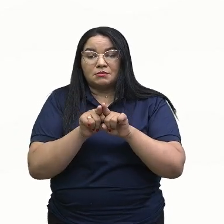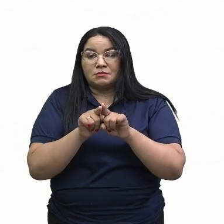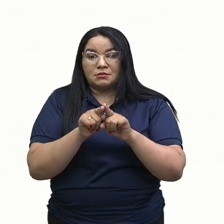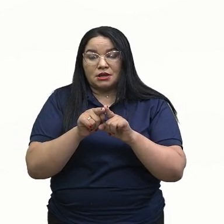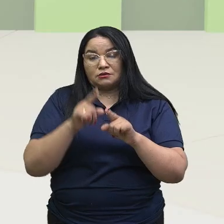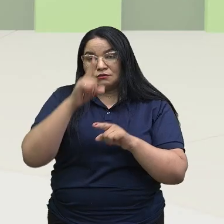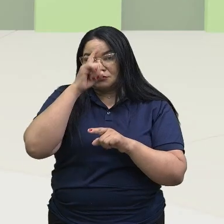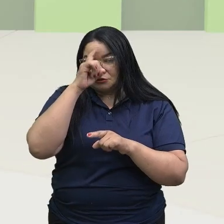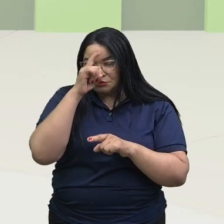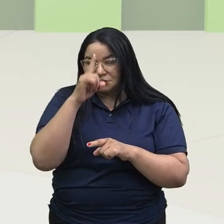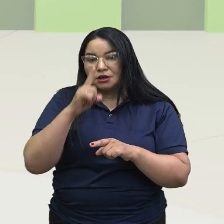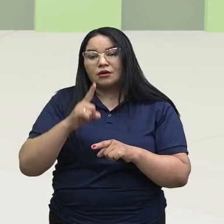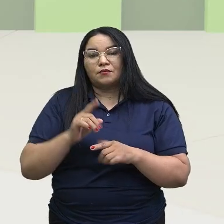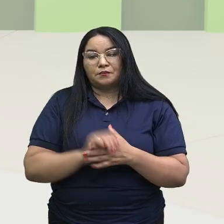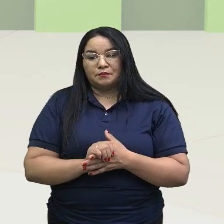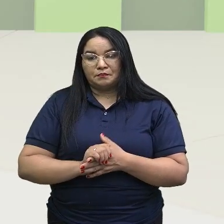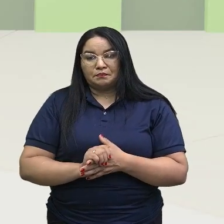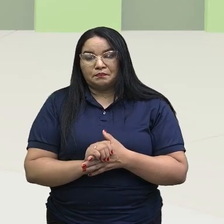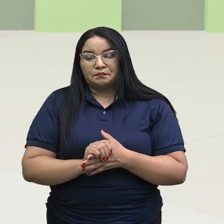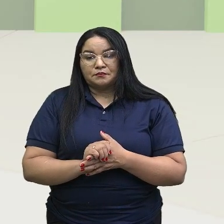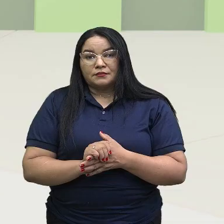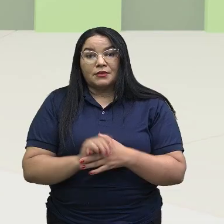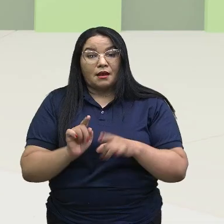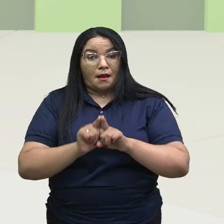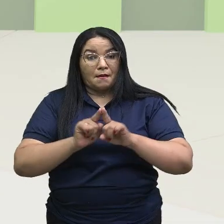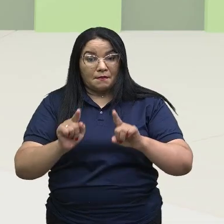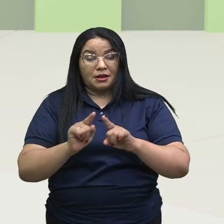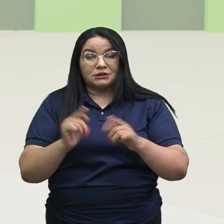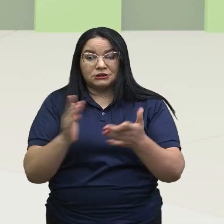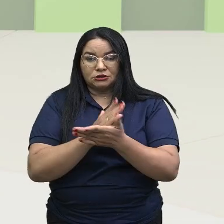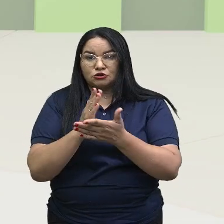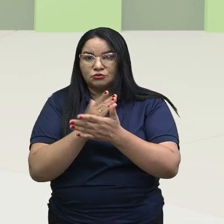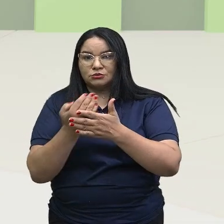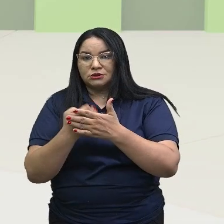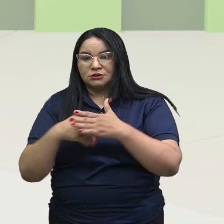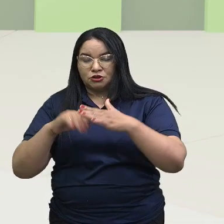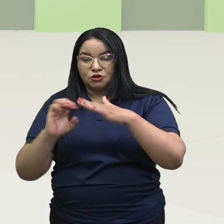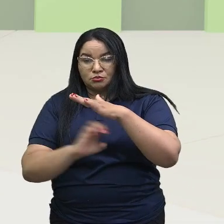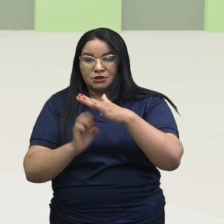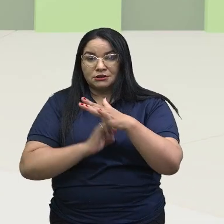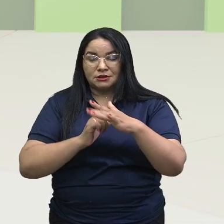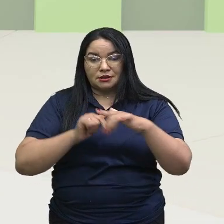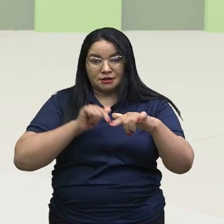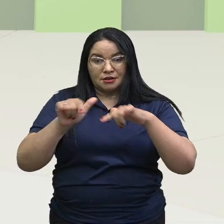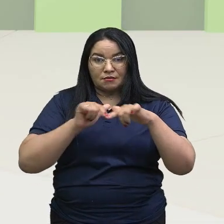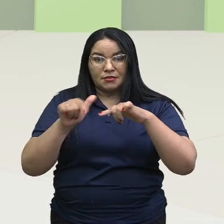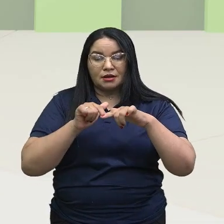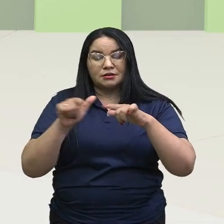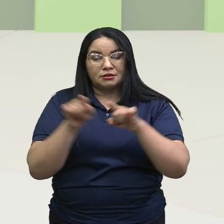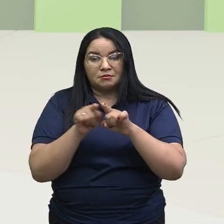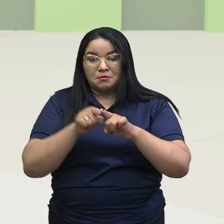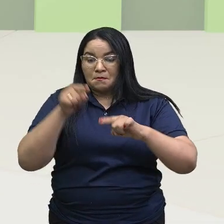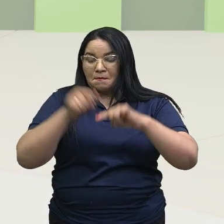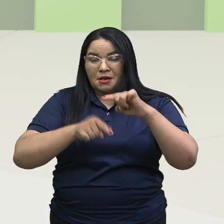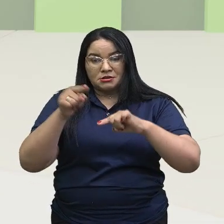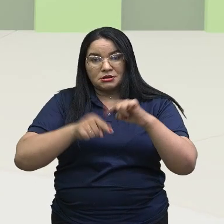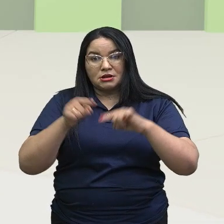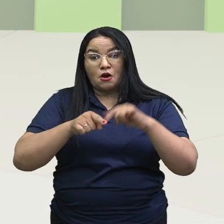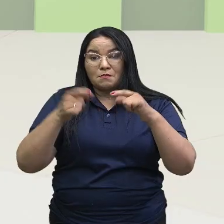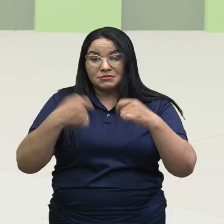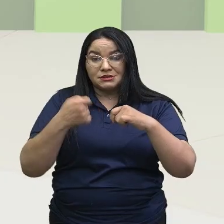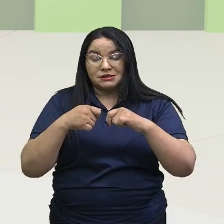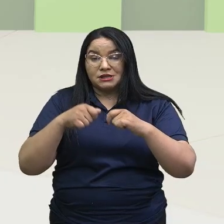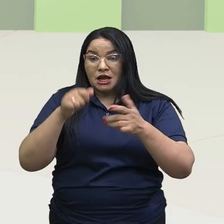hospitais, tá bom? Claro, empresas que trabalham com isso também, todo tratamento precisa